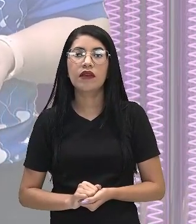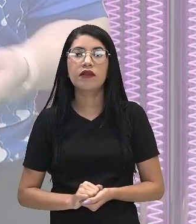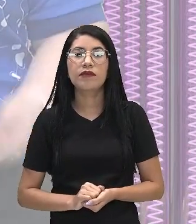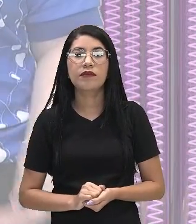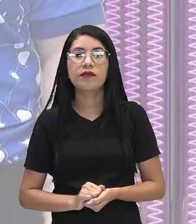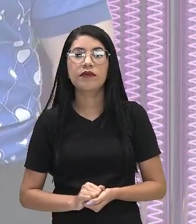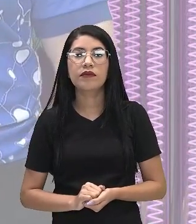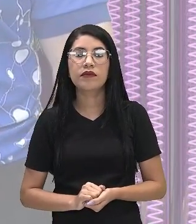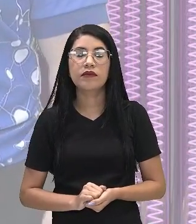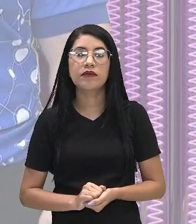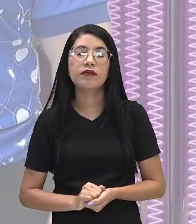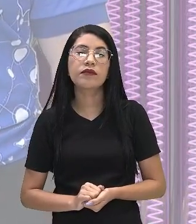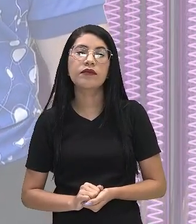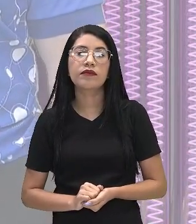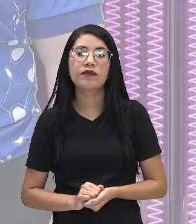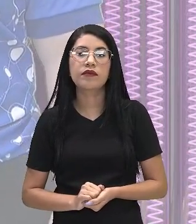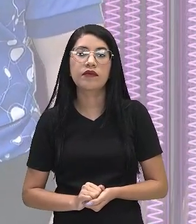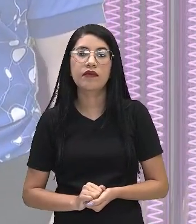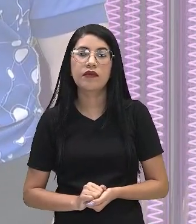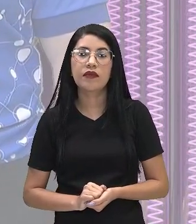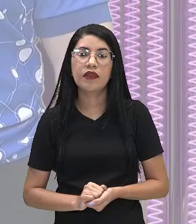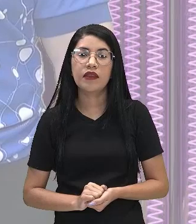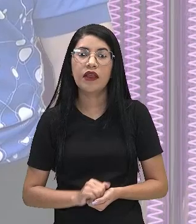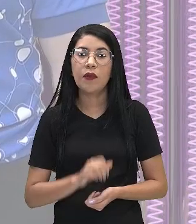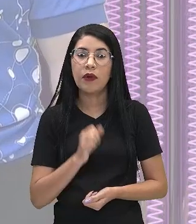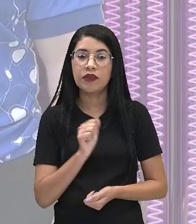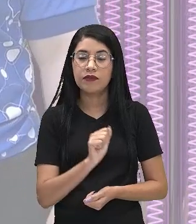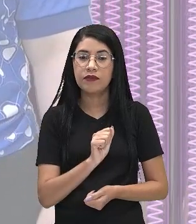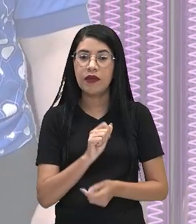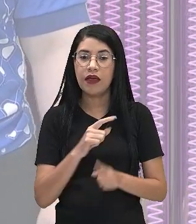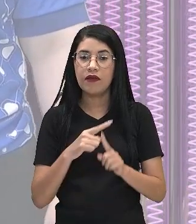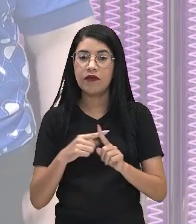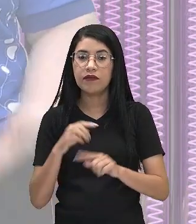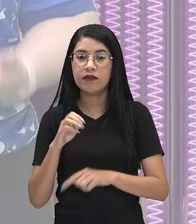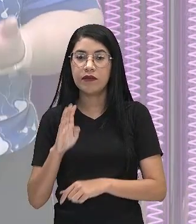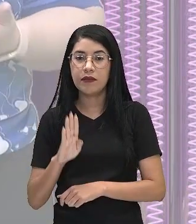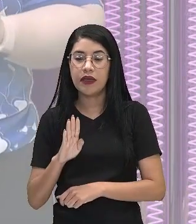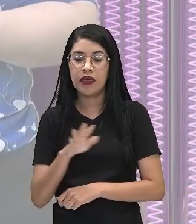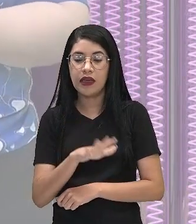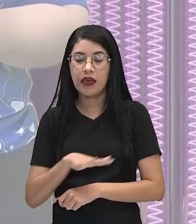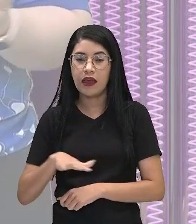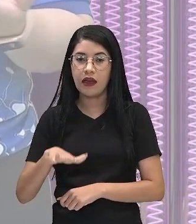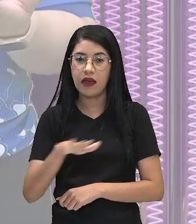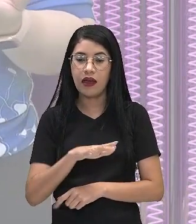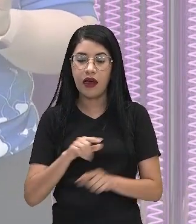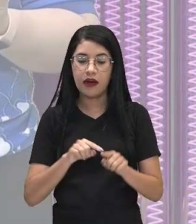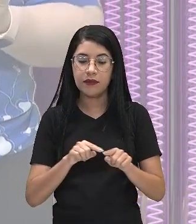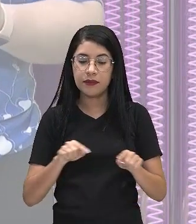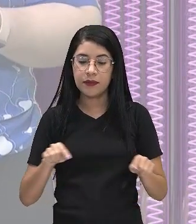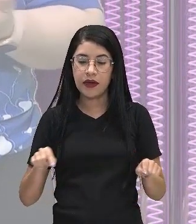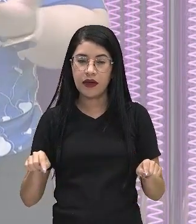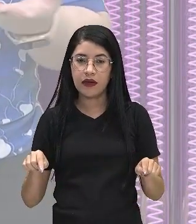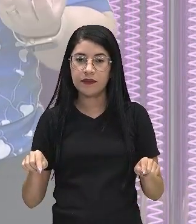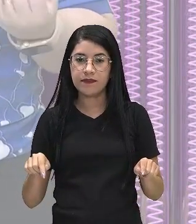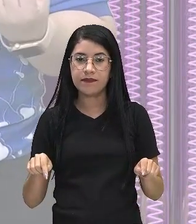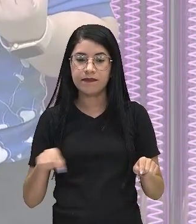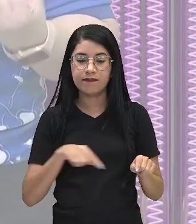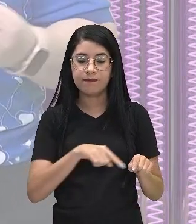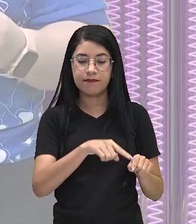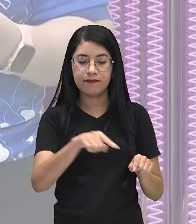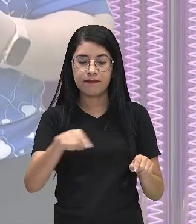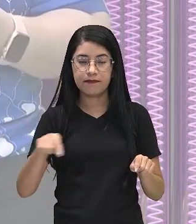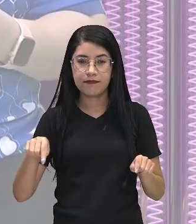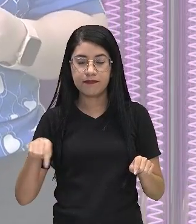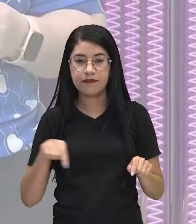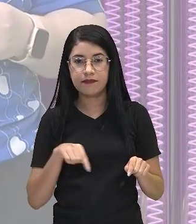daquele prisma, né? Aqui a gente vai multiplicar A e B, porque é a área aí dessa base, né? Que é um retângulo,